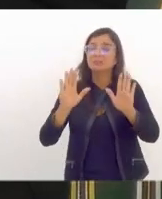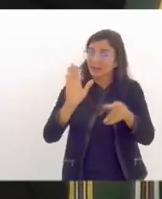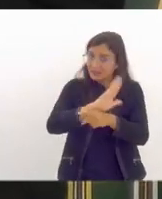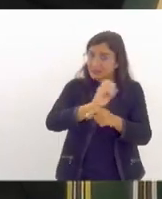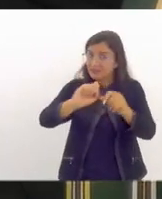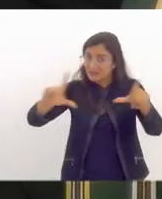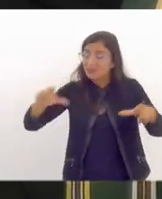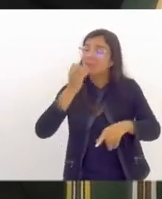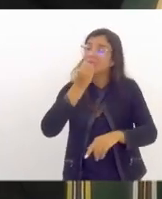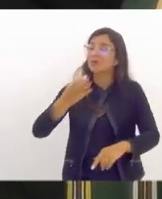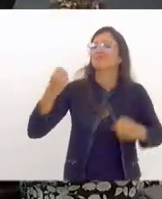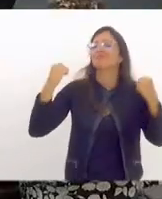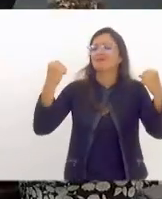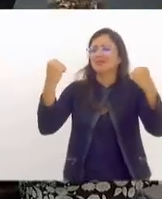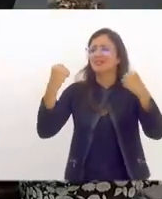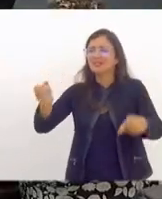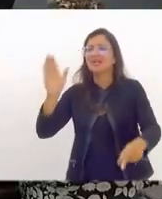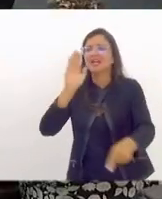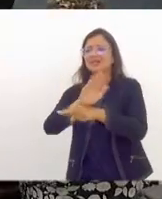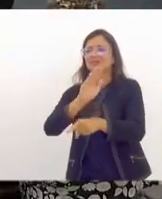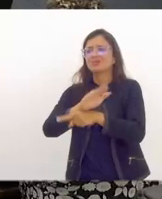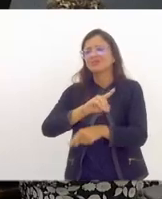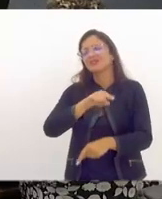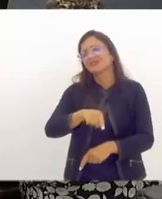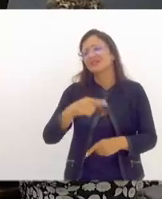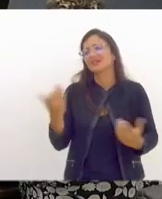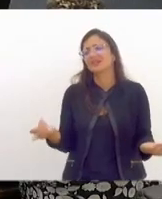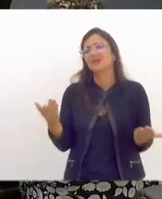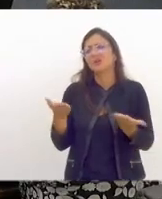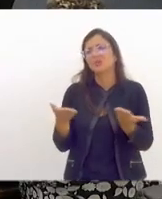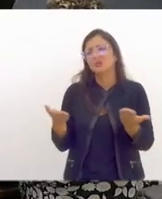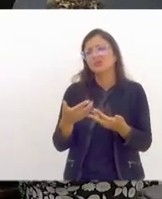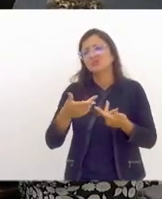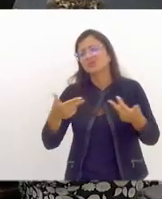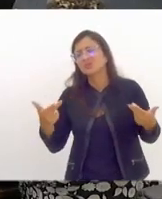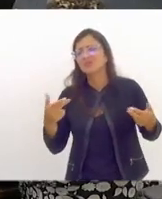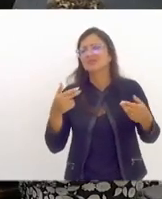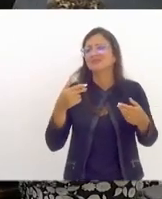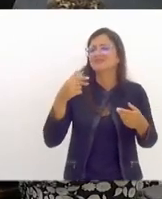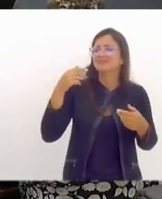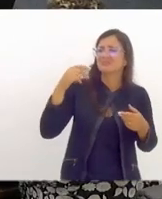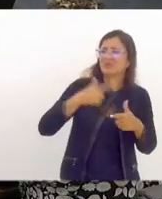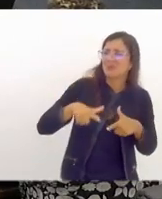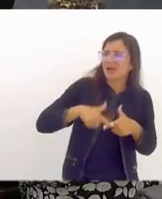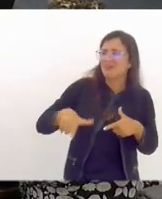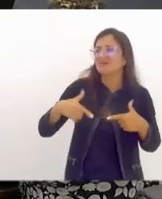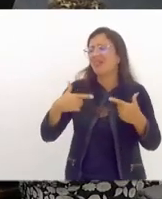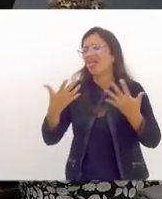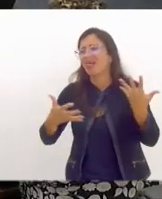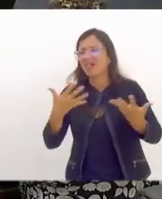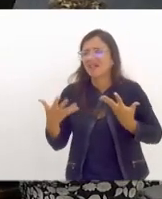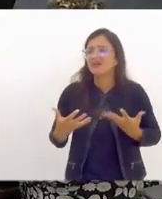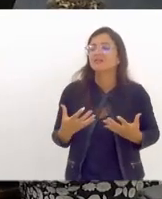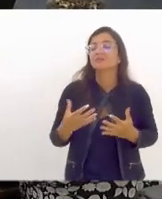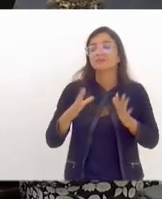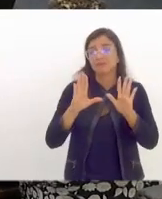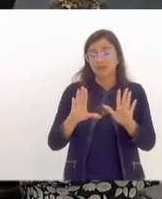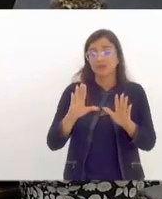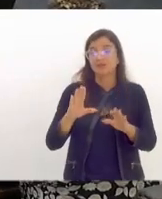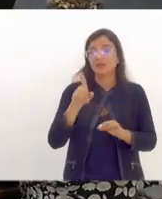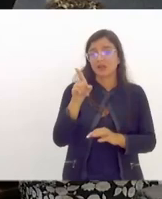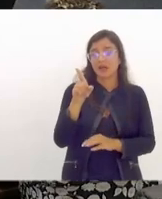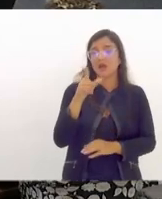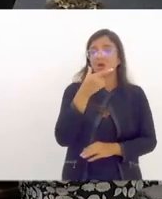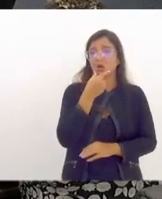poderosas para mudarmos esse estado de coisas que vem dialogando com fascismo como diz o mestre Luiz Carlos